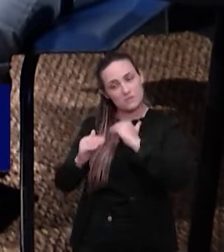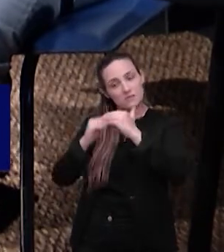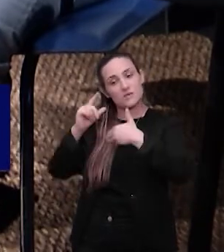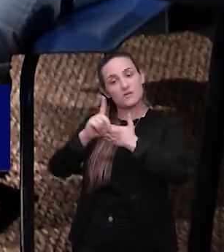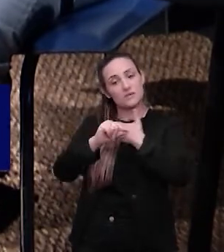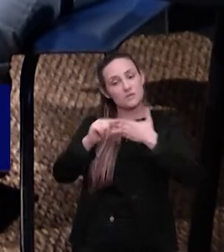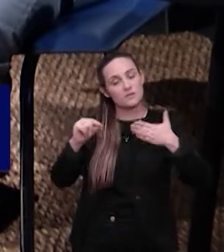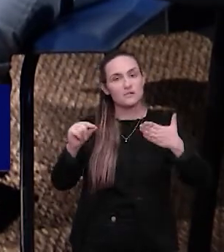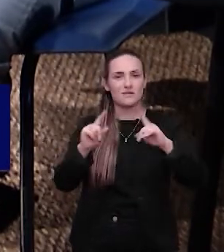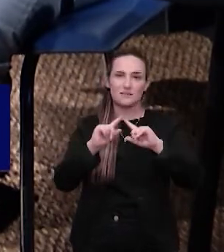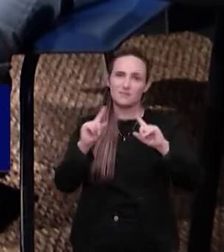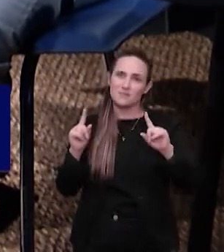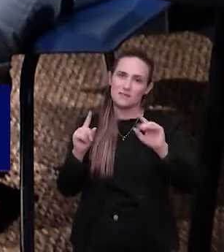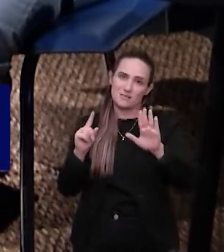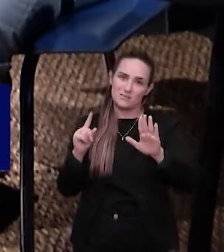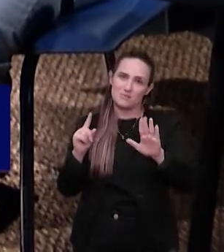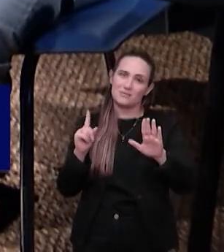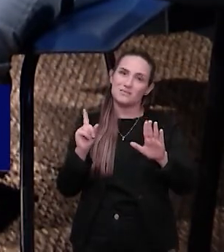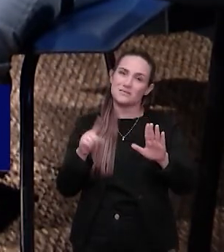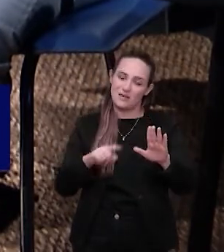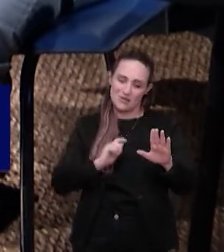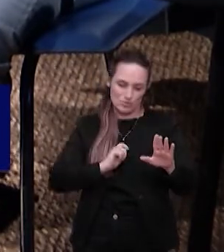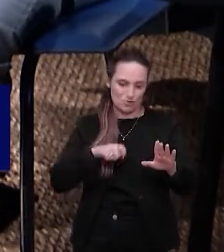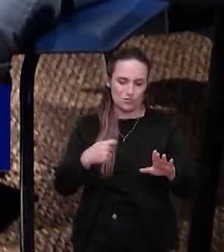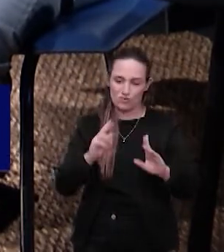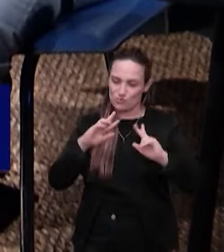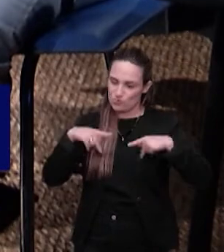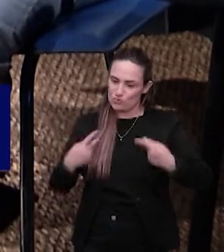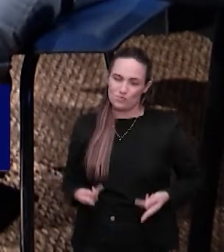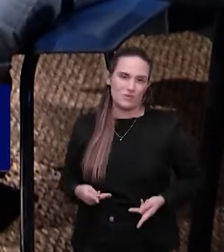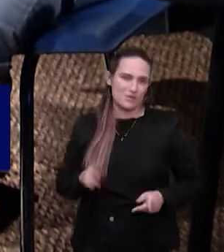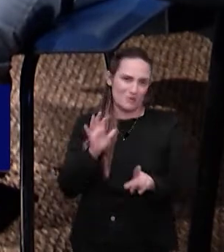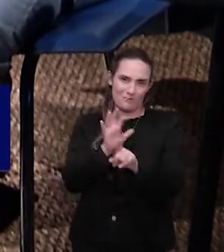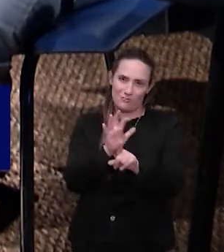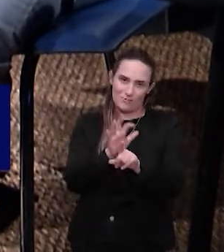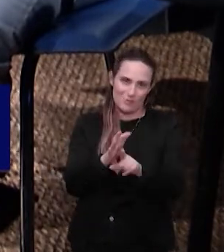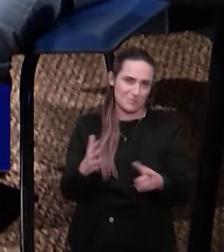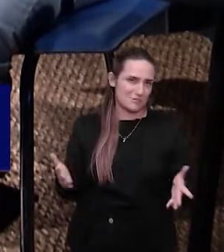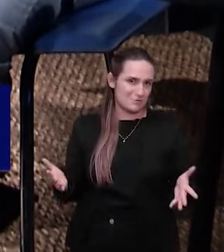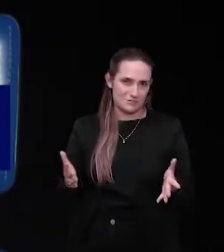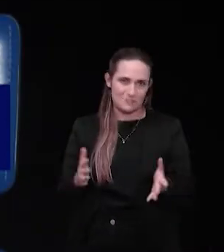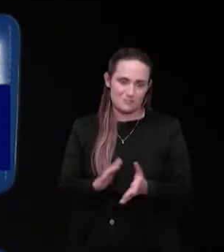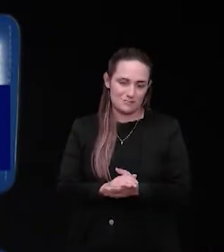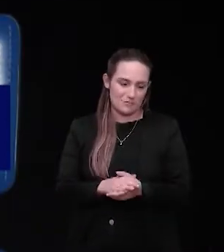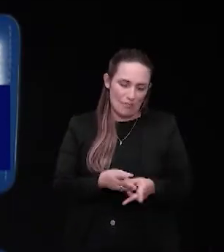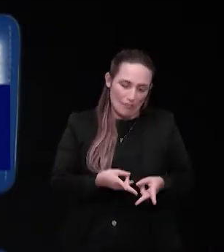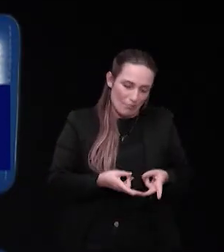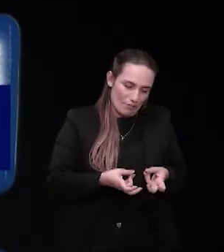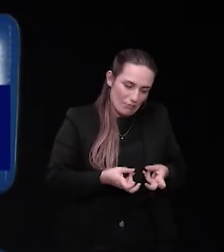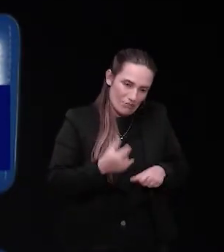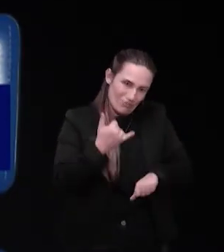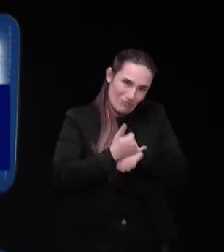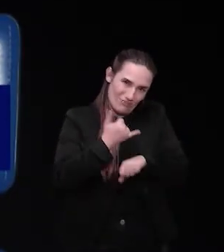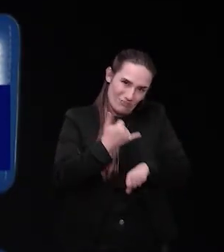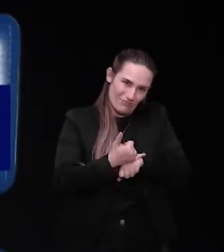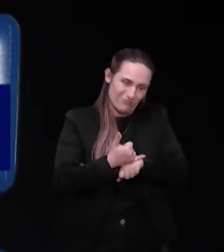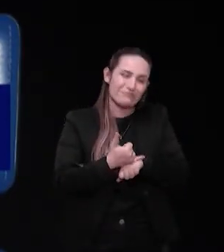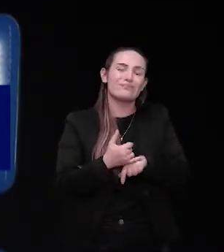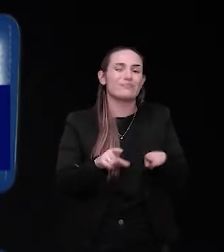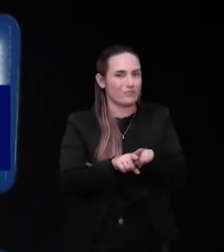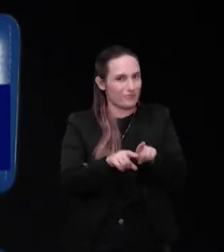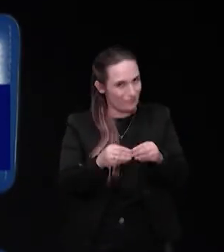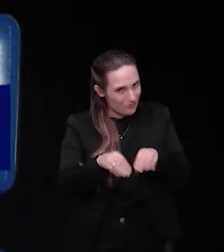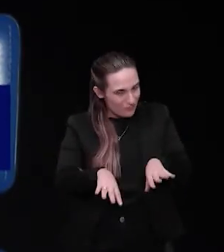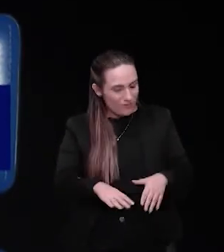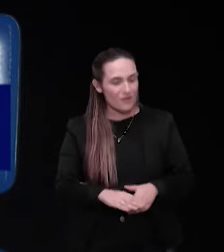desenvolvimento do Pantanal, mas é óbvio que a mão humana degradou, interferiu, a própria questão de extração de minério,